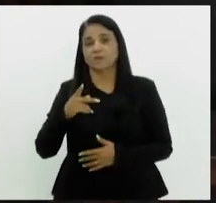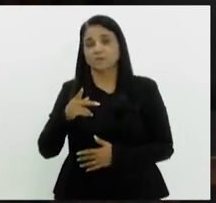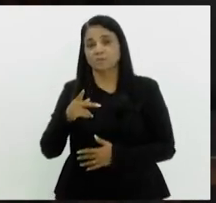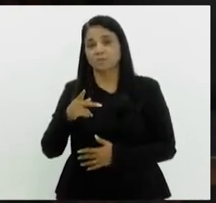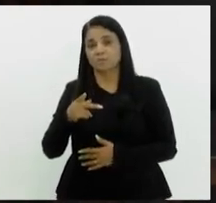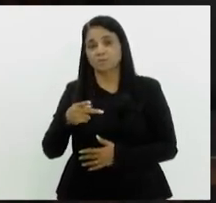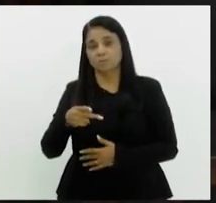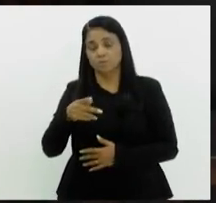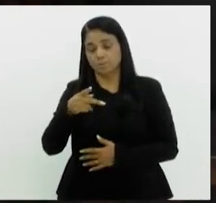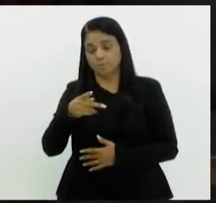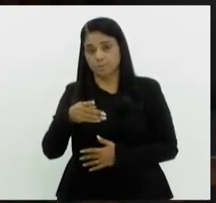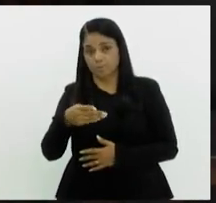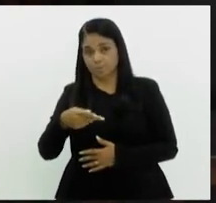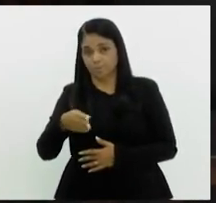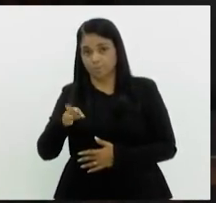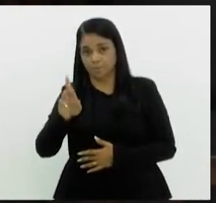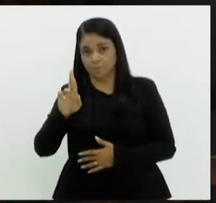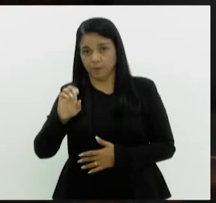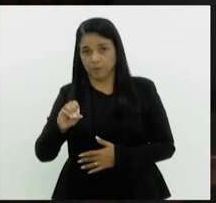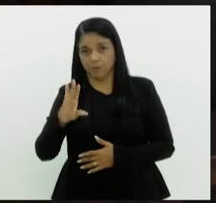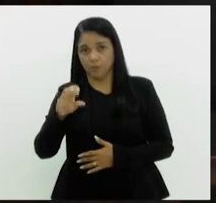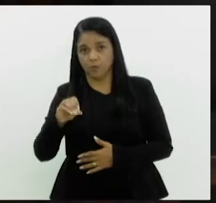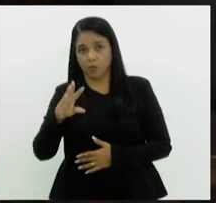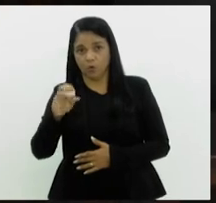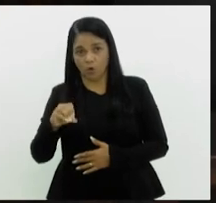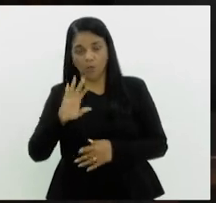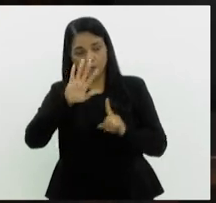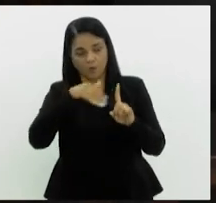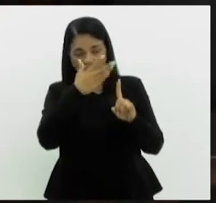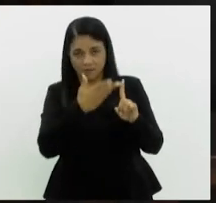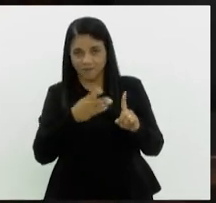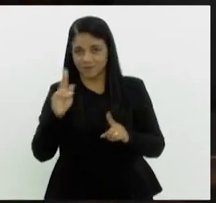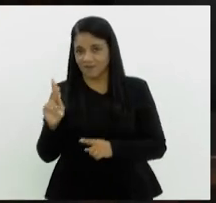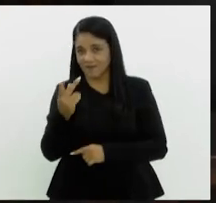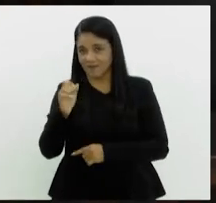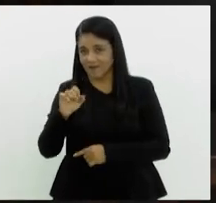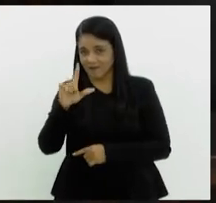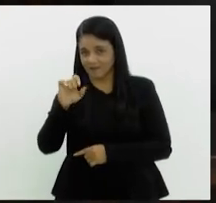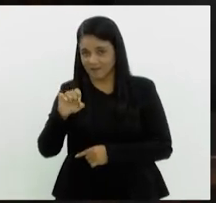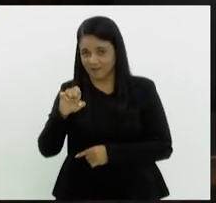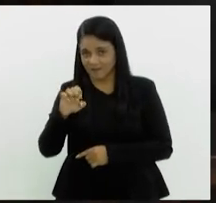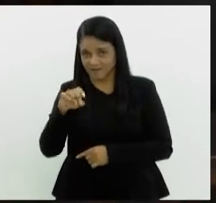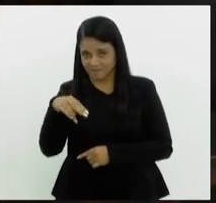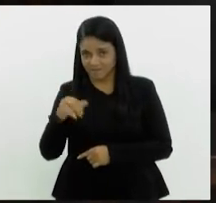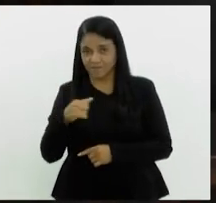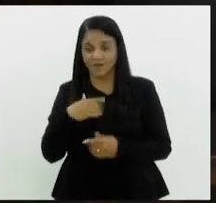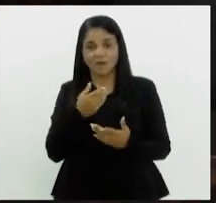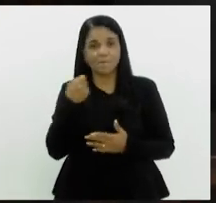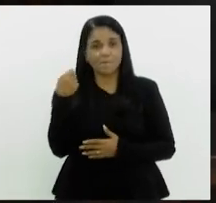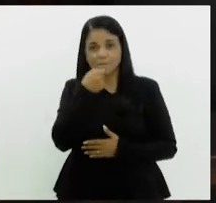a nossa querida Helena Teodoro. Bom, passo agora a palavra ao senhor Ney